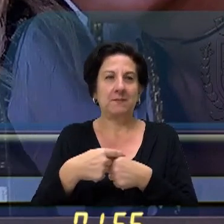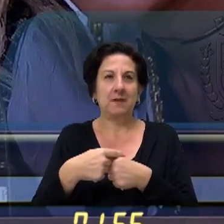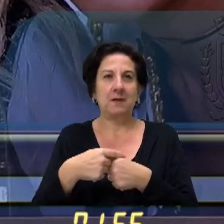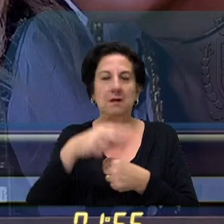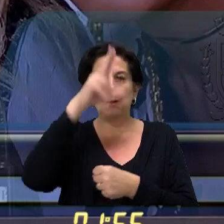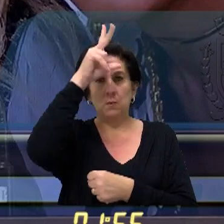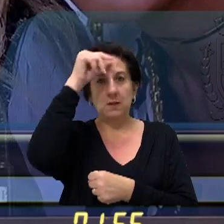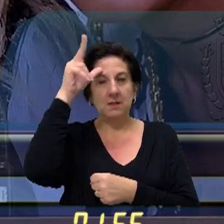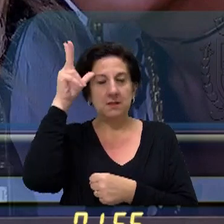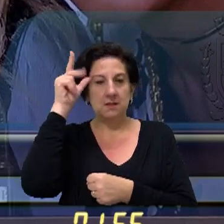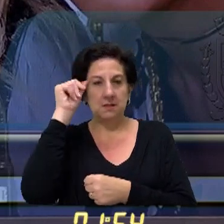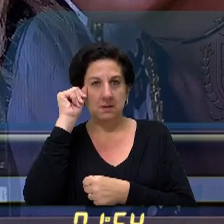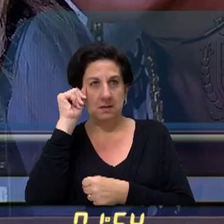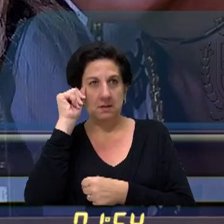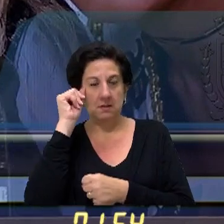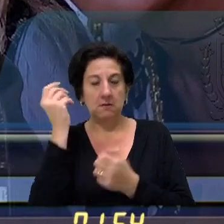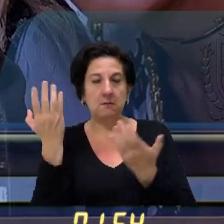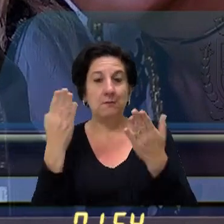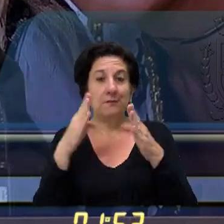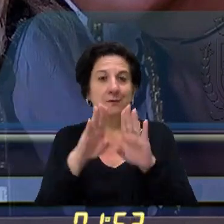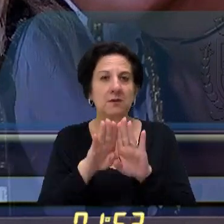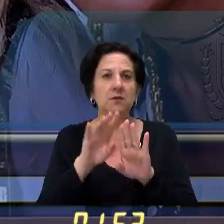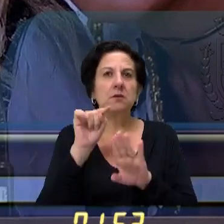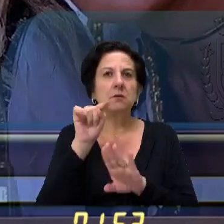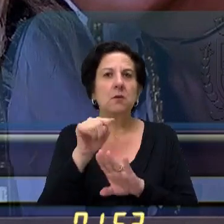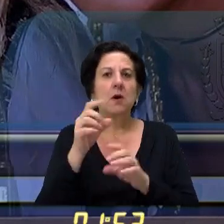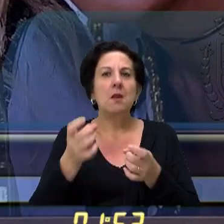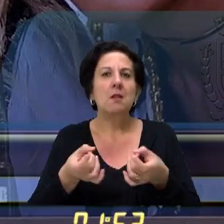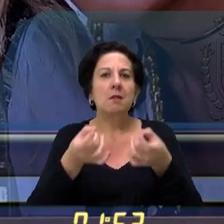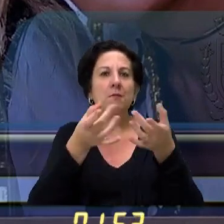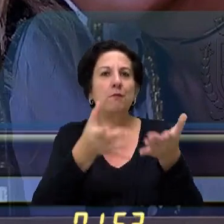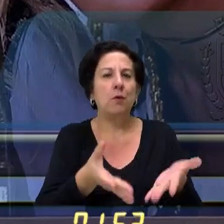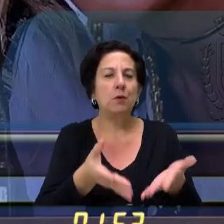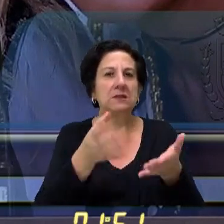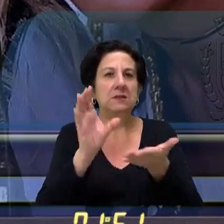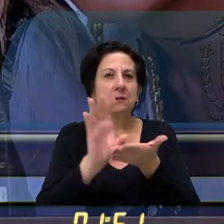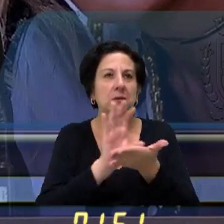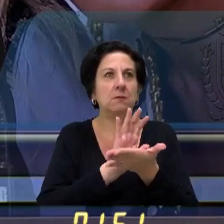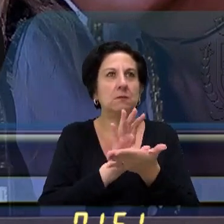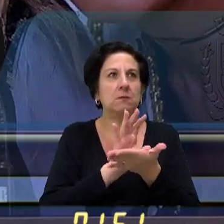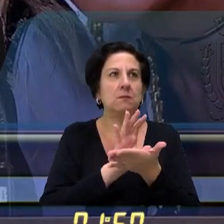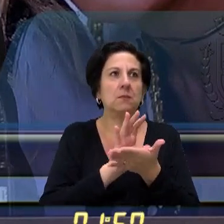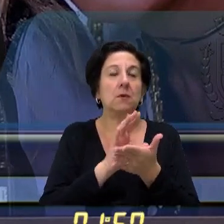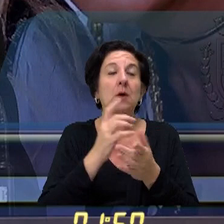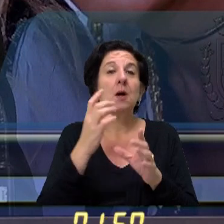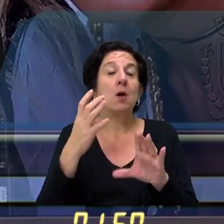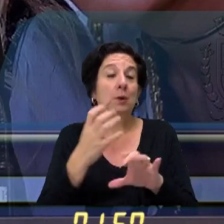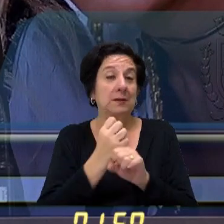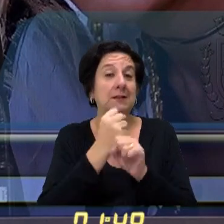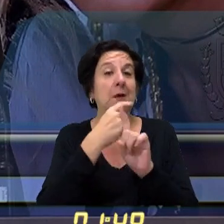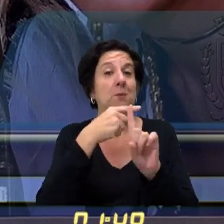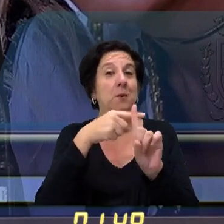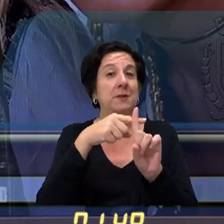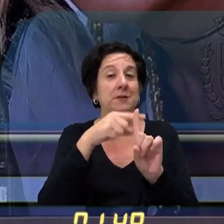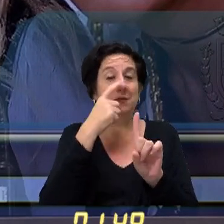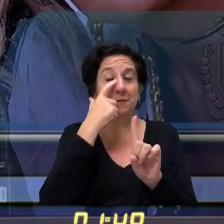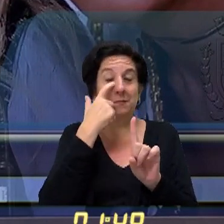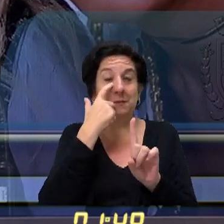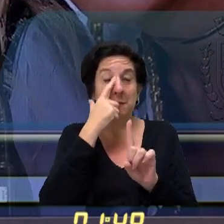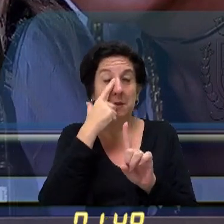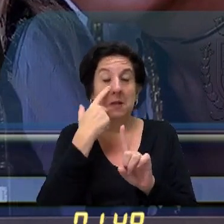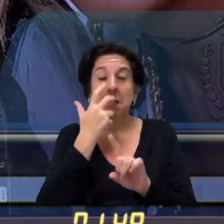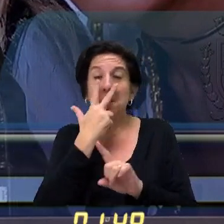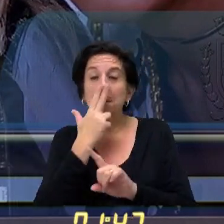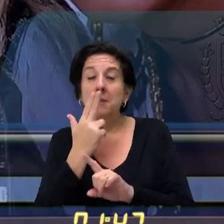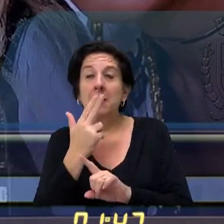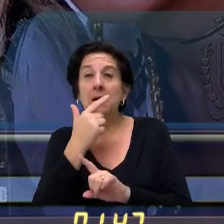Executivo vai fechar em função dessa devolução de recursos com saldo positivo, com dinheiro em caixa, mas ao